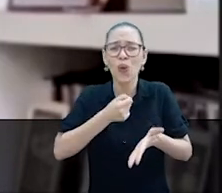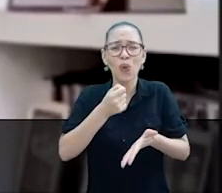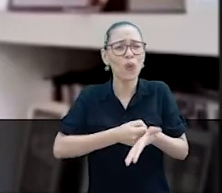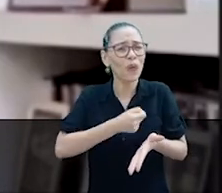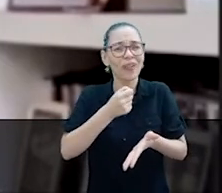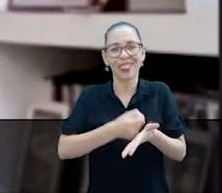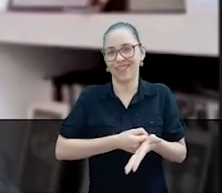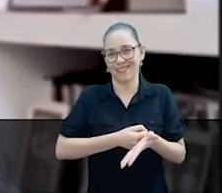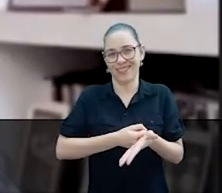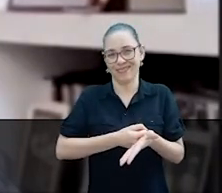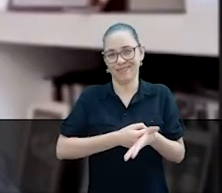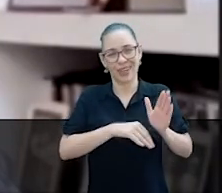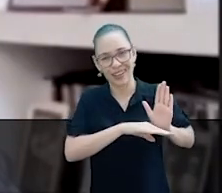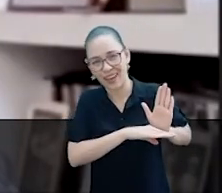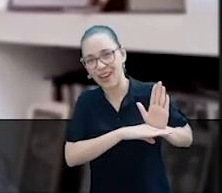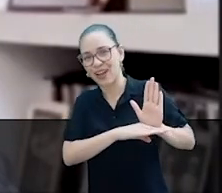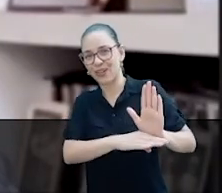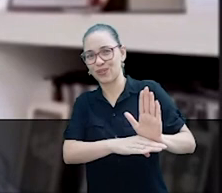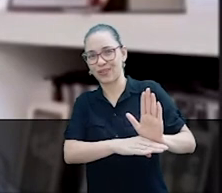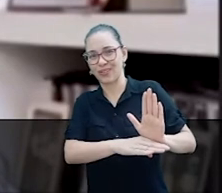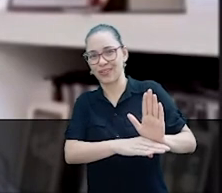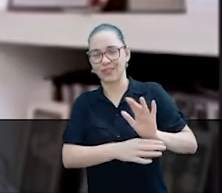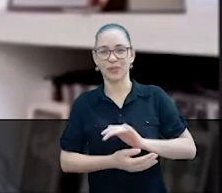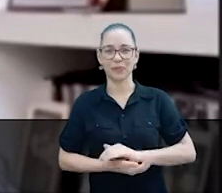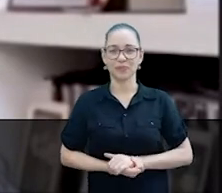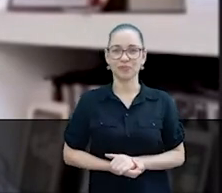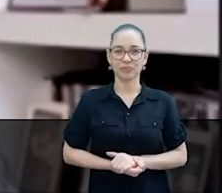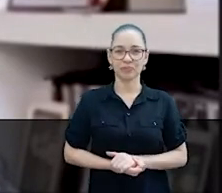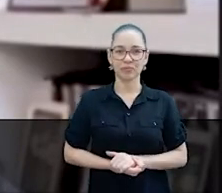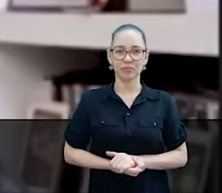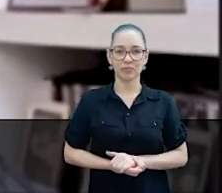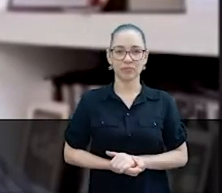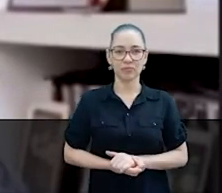por essência. Como o Marcos tinha